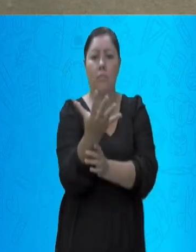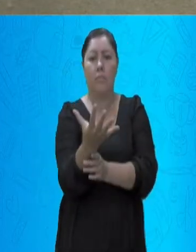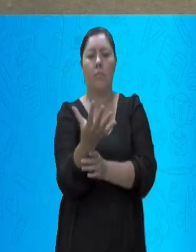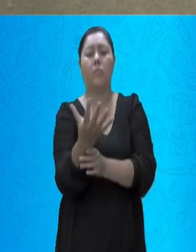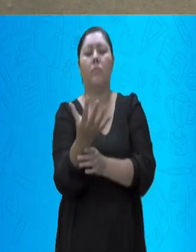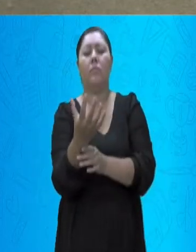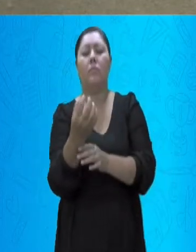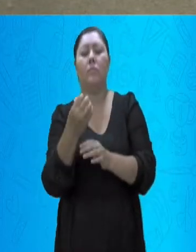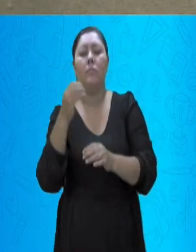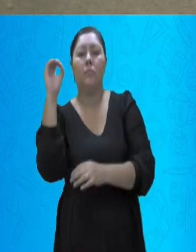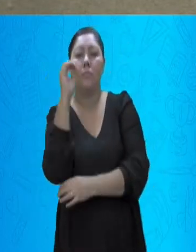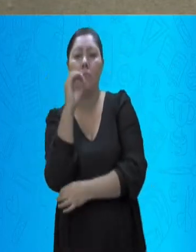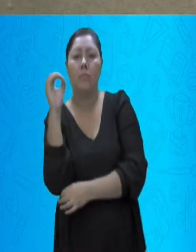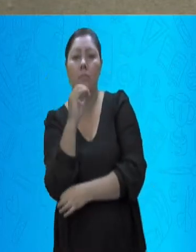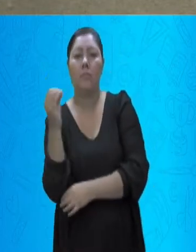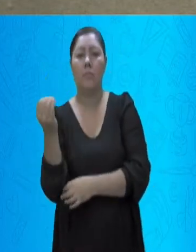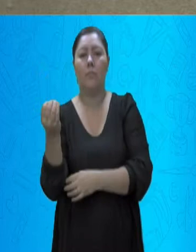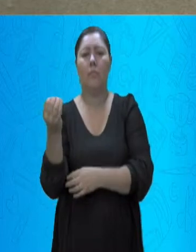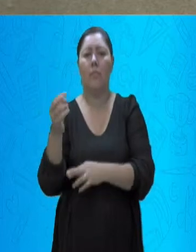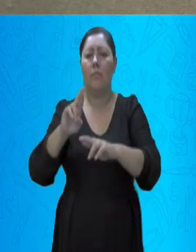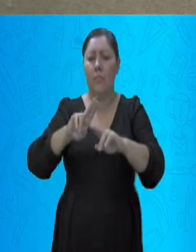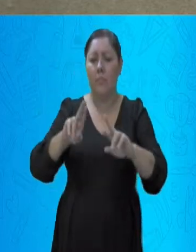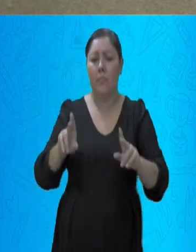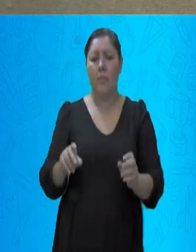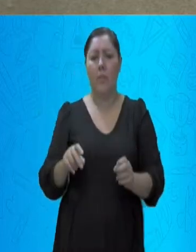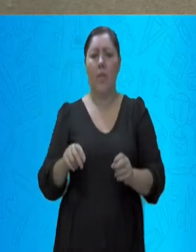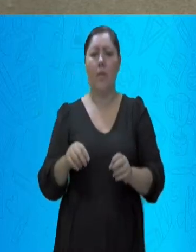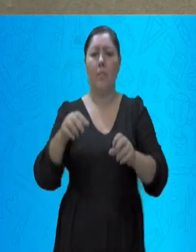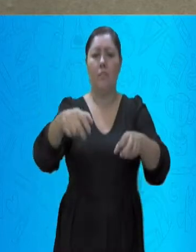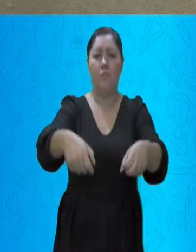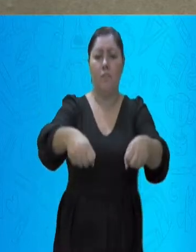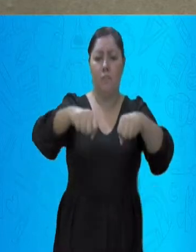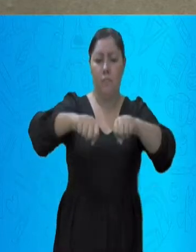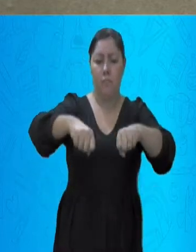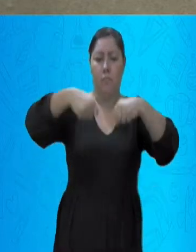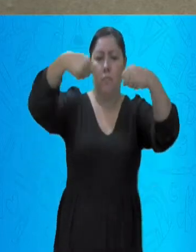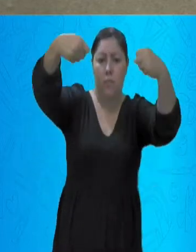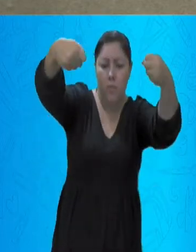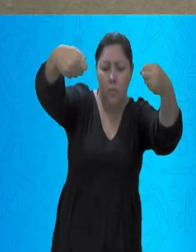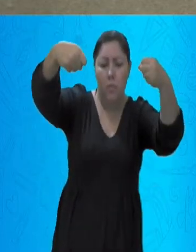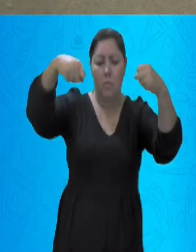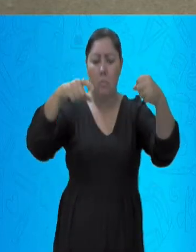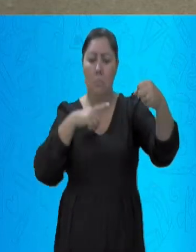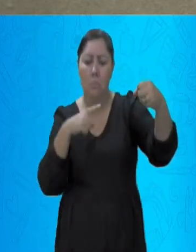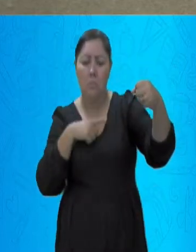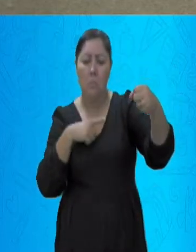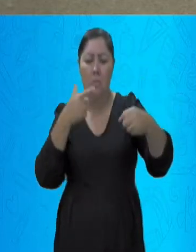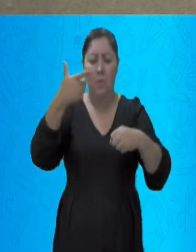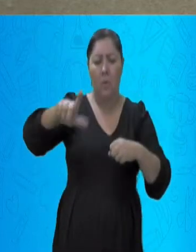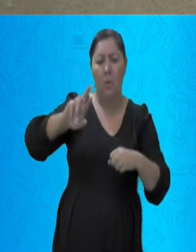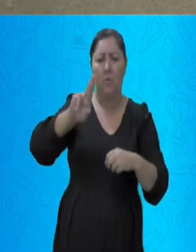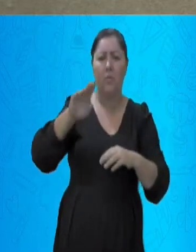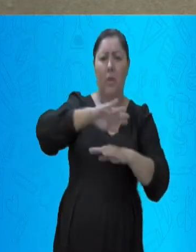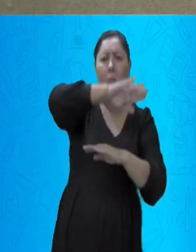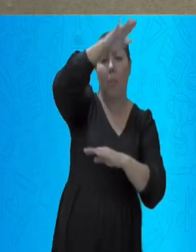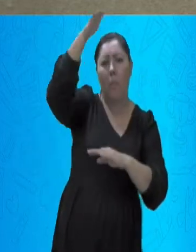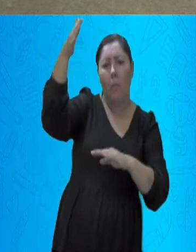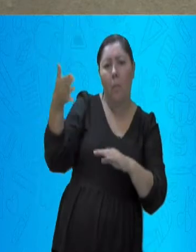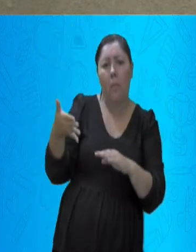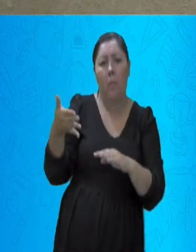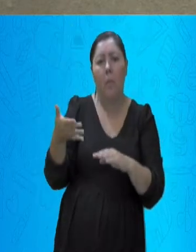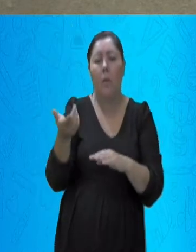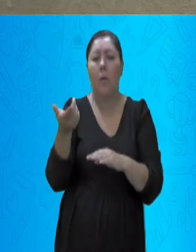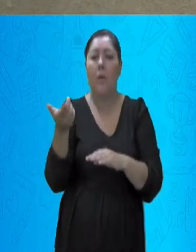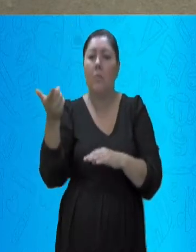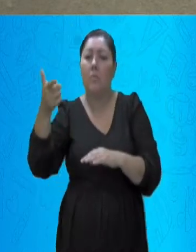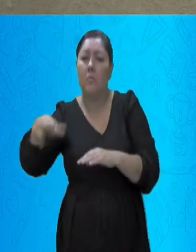carro que tem porta-mala, tem carro que não tem carro que tem o formato de uma picape, tem carro que é